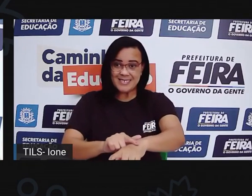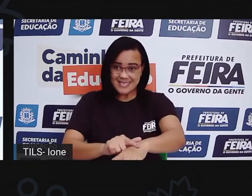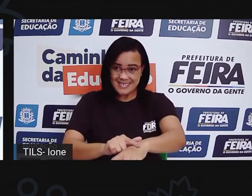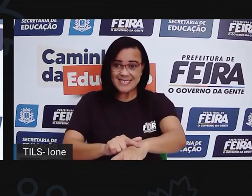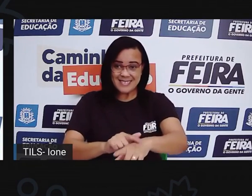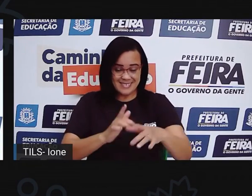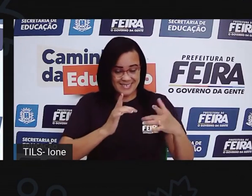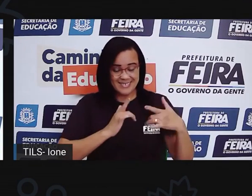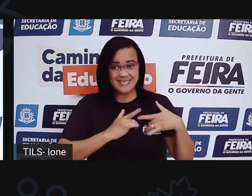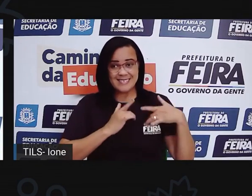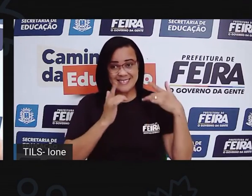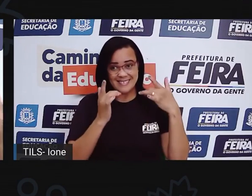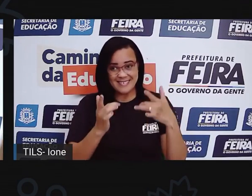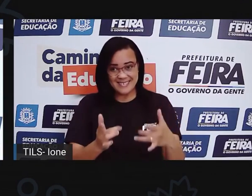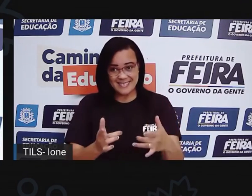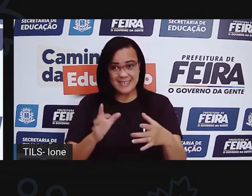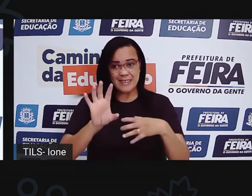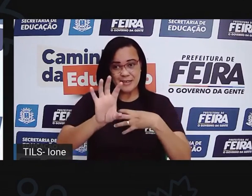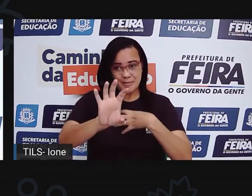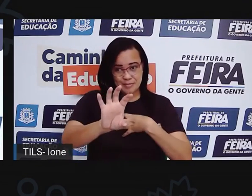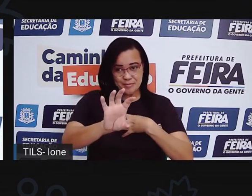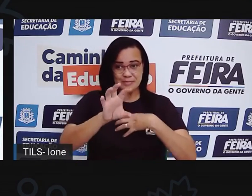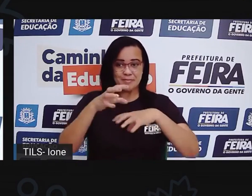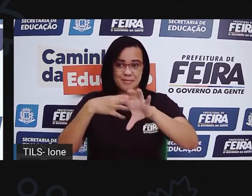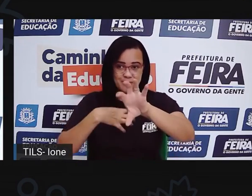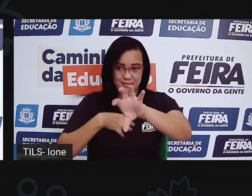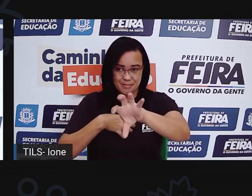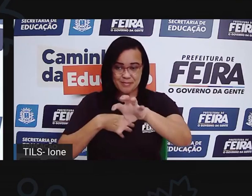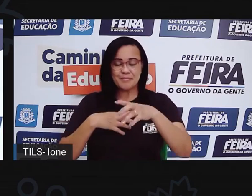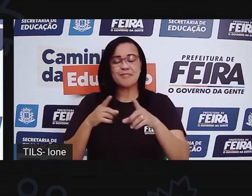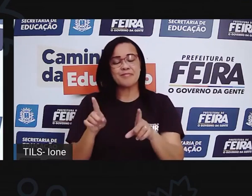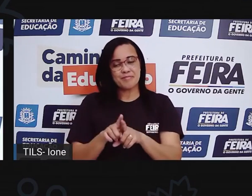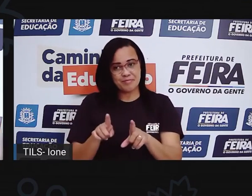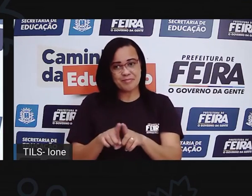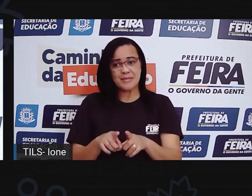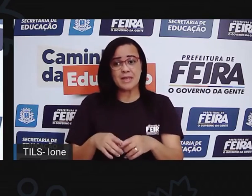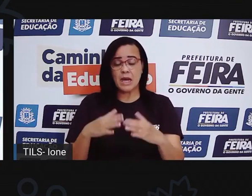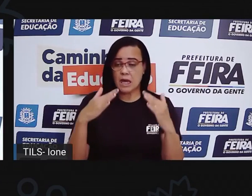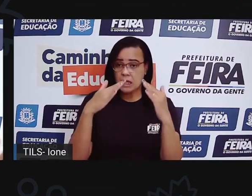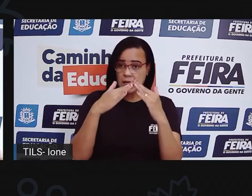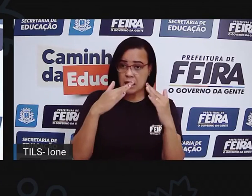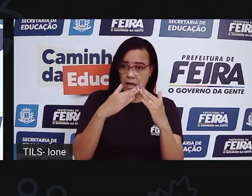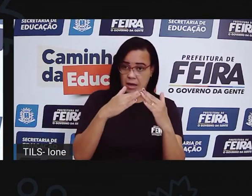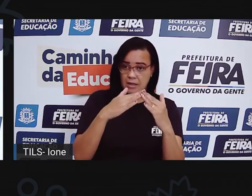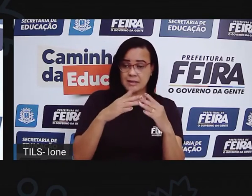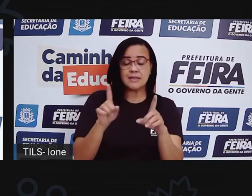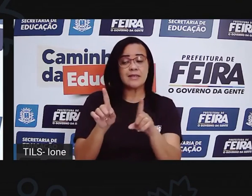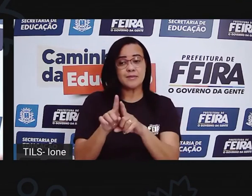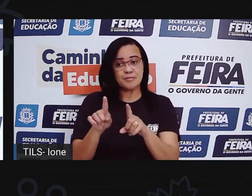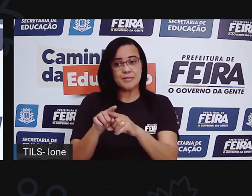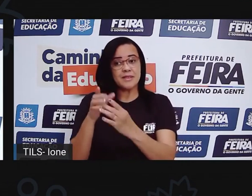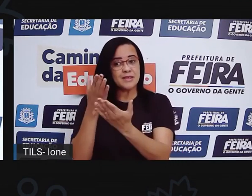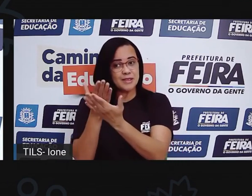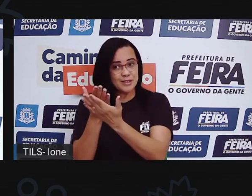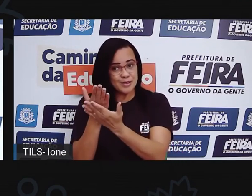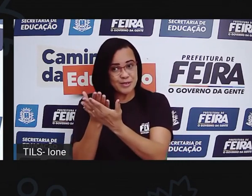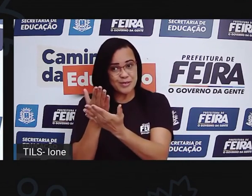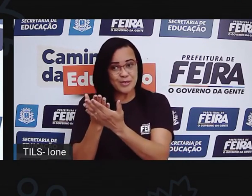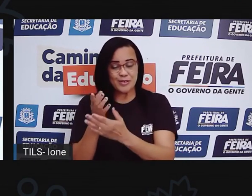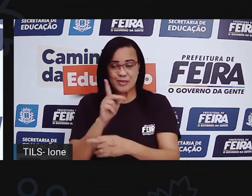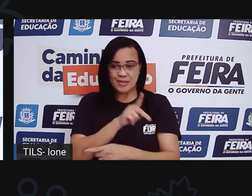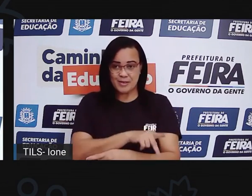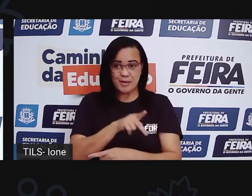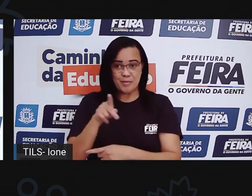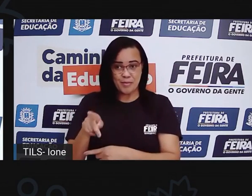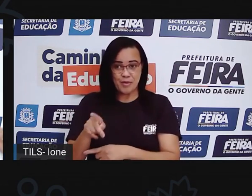onde? Em casa, né? E aí, na escola, vai ser ó, automático, você vai ajudar as prós, os colegas, né? Você vai